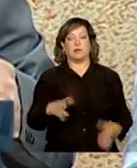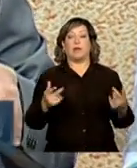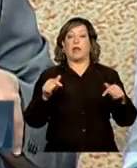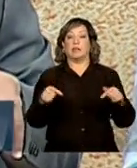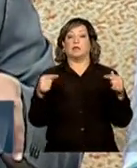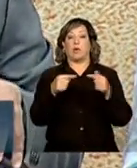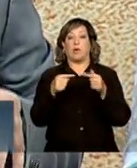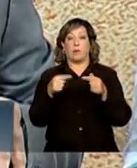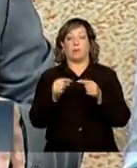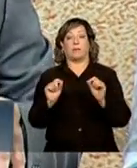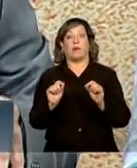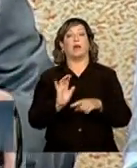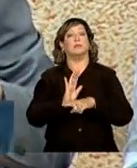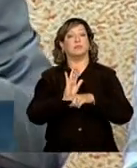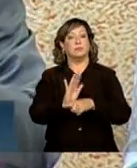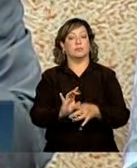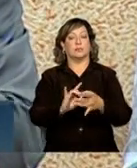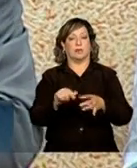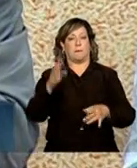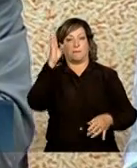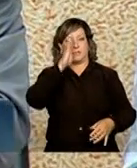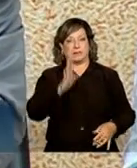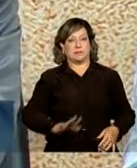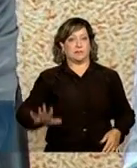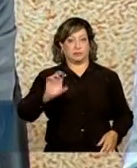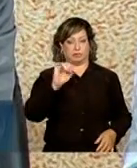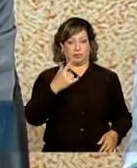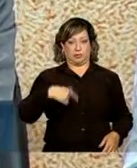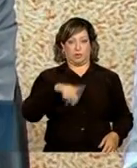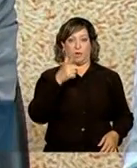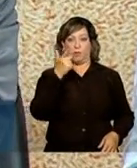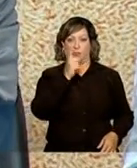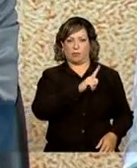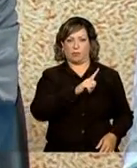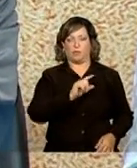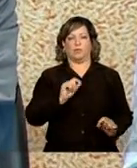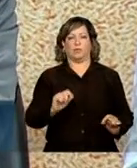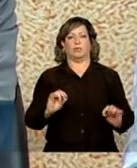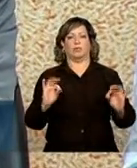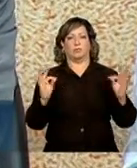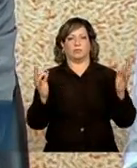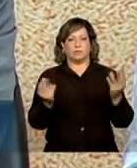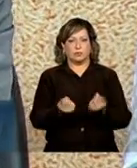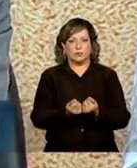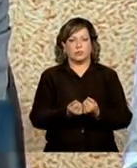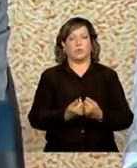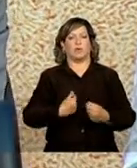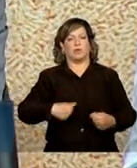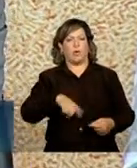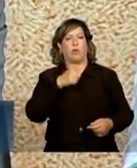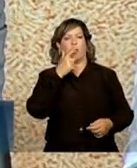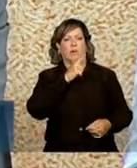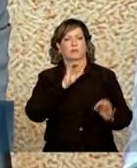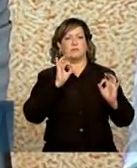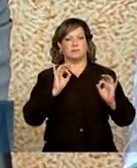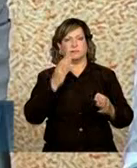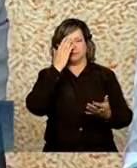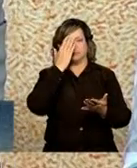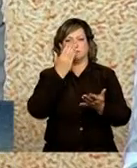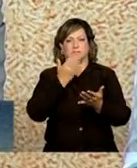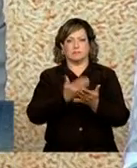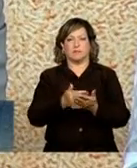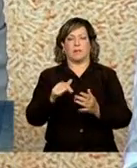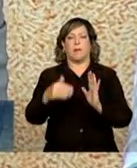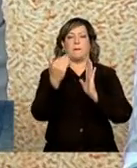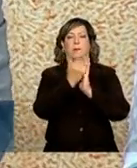poderá permitir para o Brasil se alcançarmos alta cobertura como acreditamos que nós alcançaremos como é tradição do